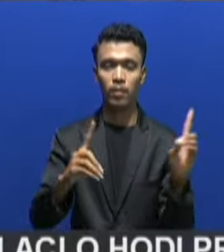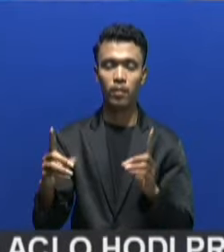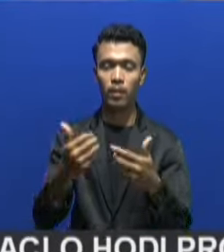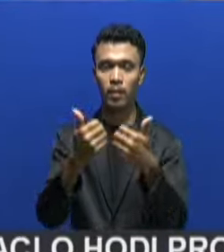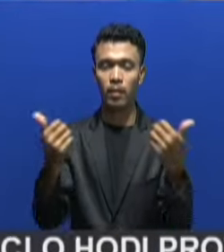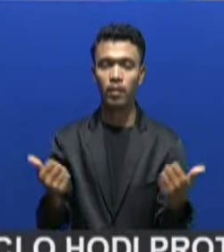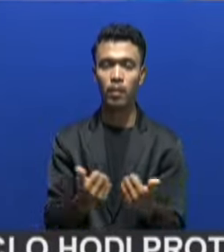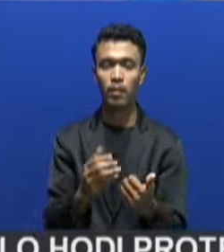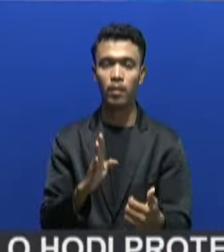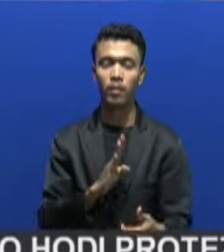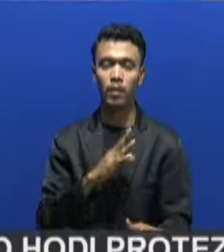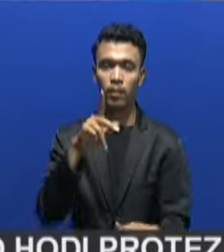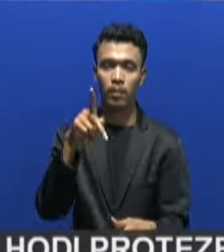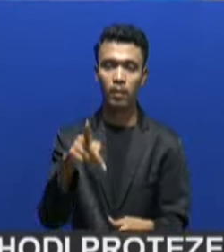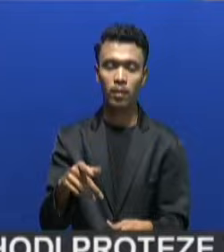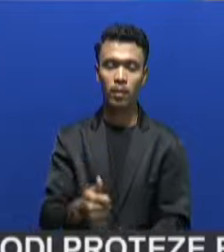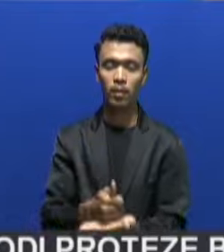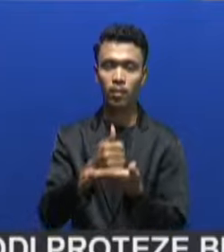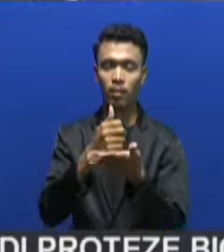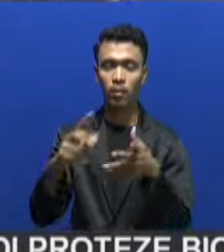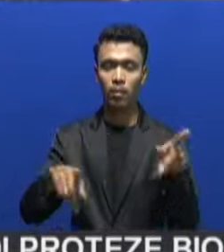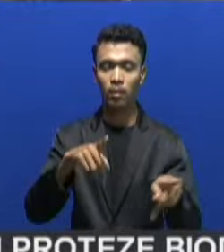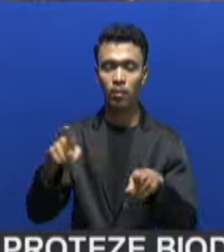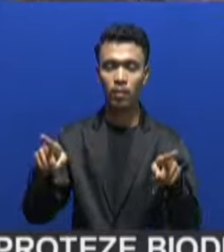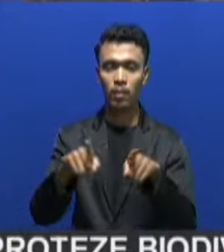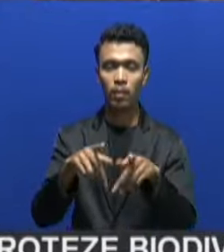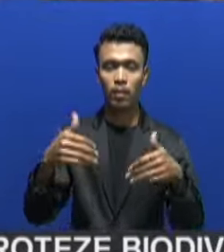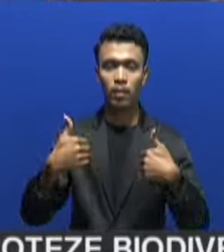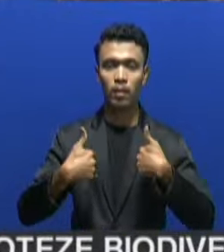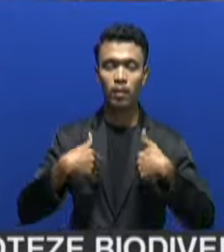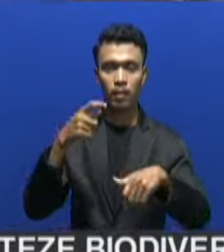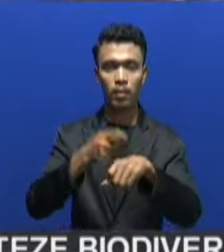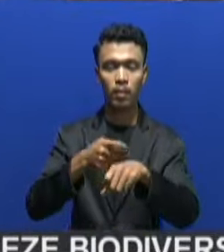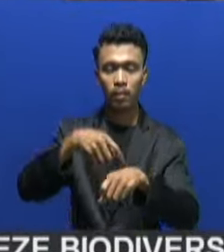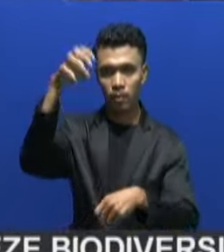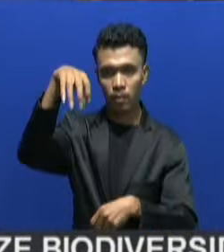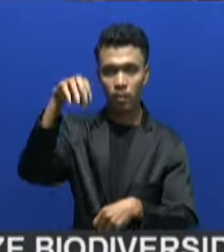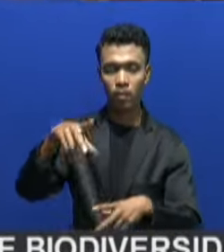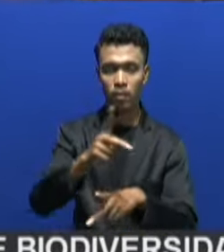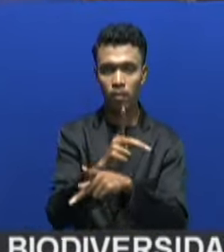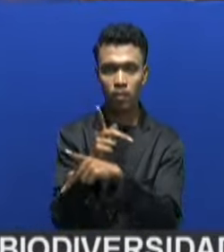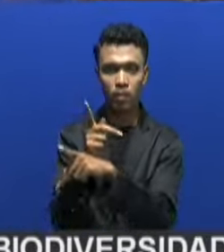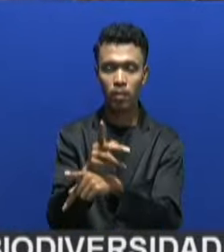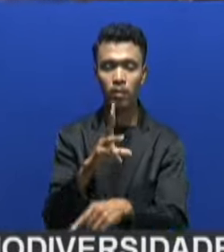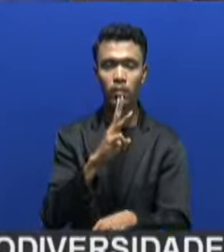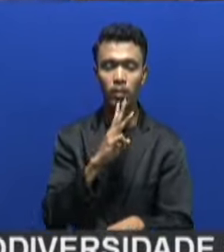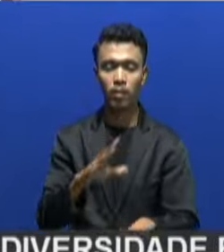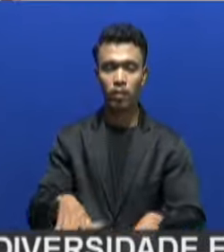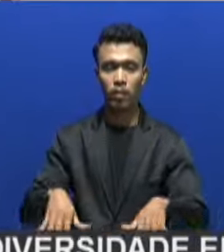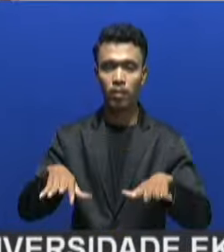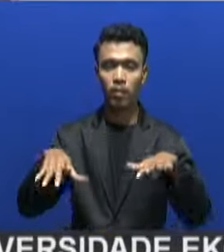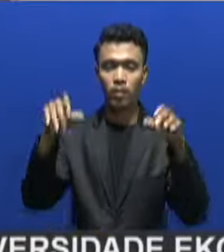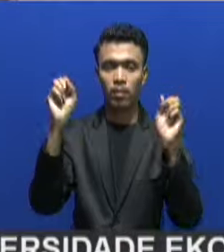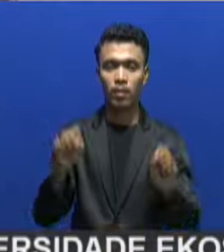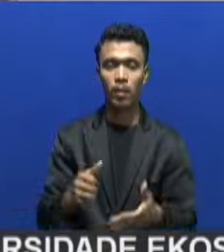Halimutin Suku Bairupite ne, atu salva comunidade e a tempo udang, hori prevene inundação. Além de ne, bele